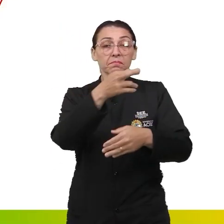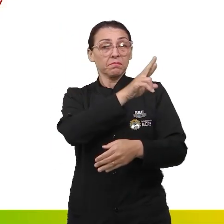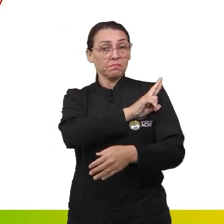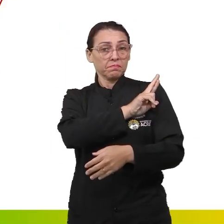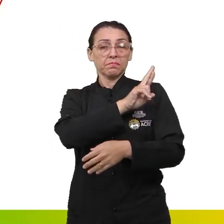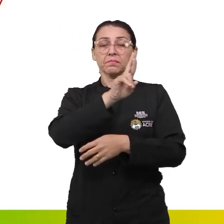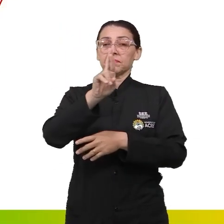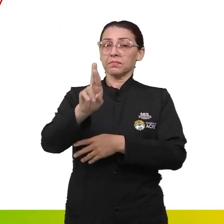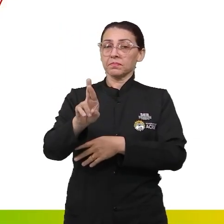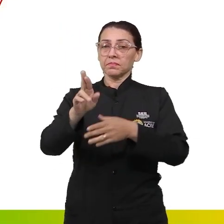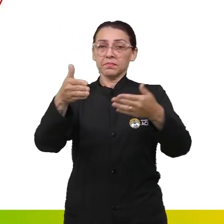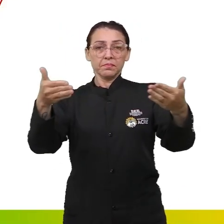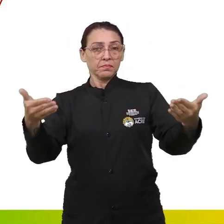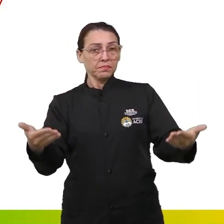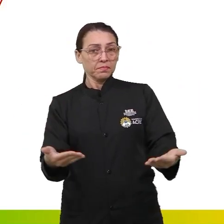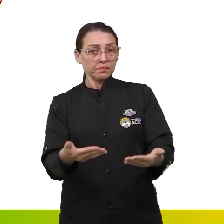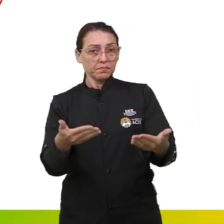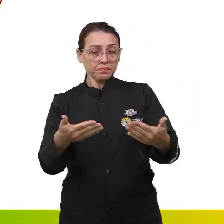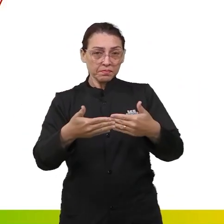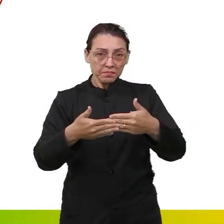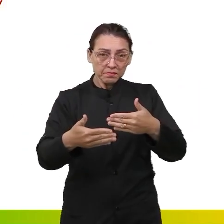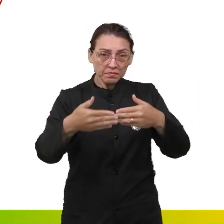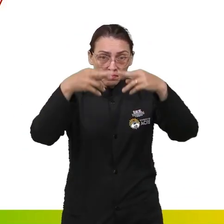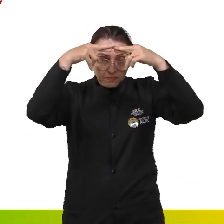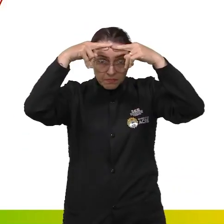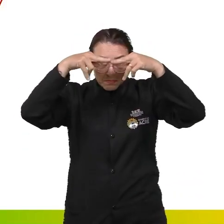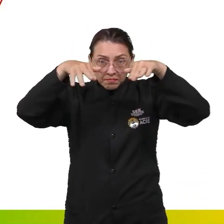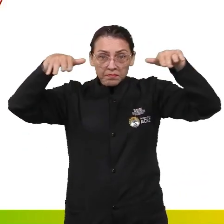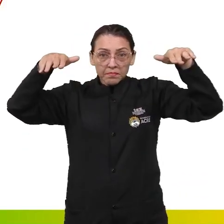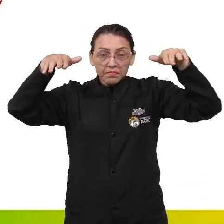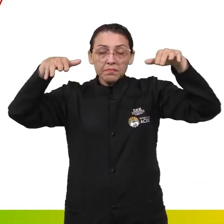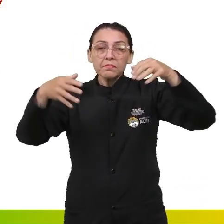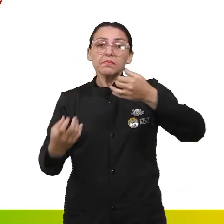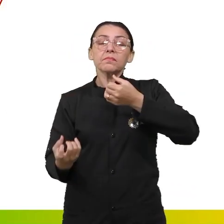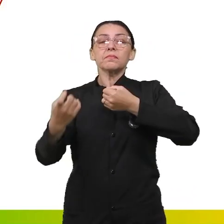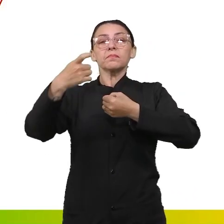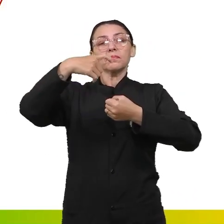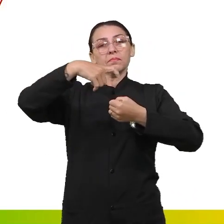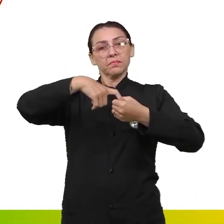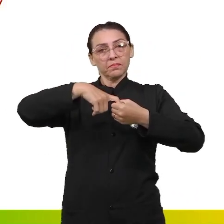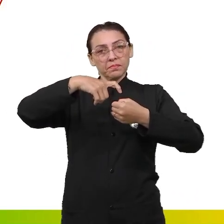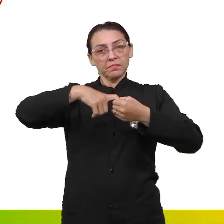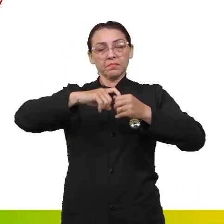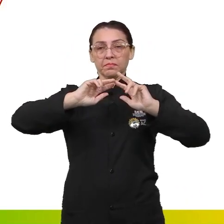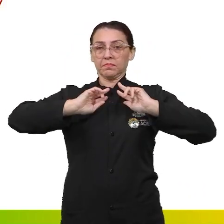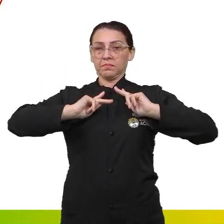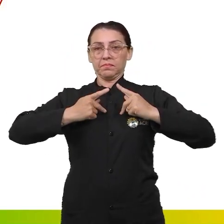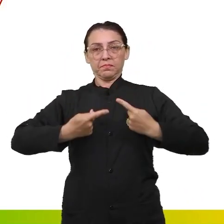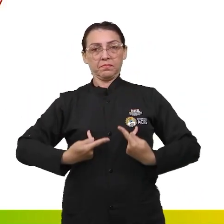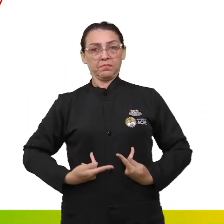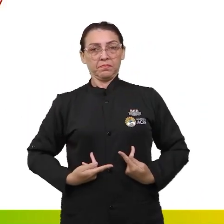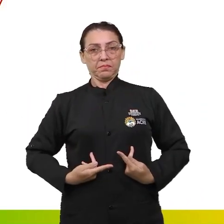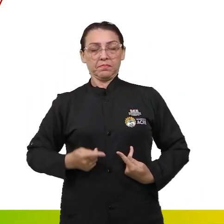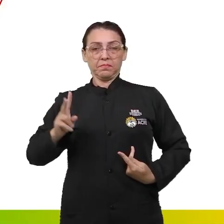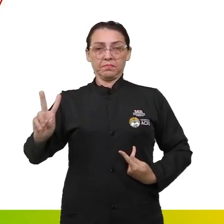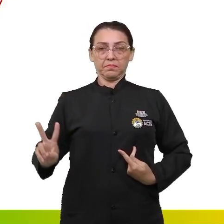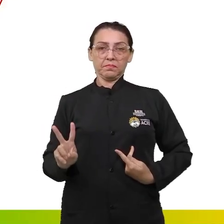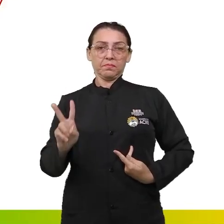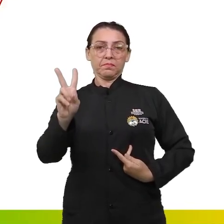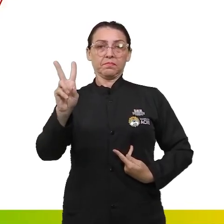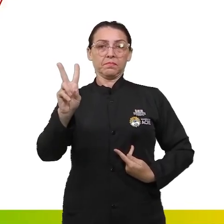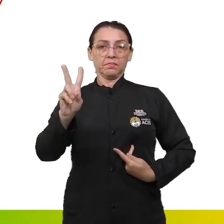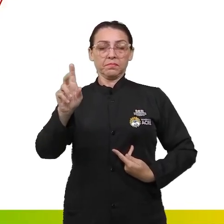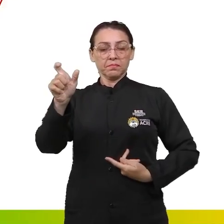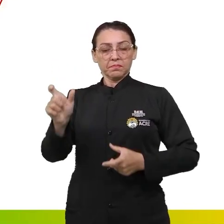religião. Agora, a partir do Renascimento, retorna o humanismo, a valorização do